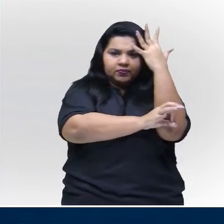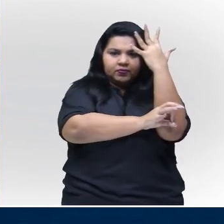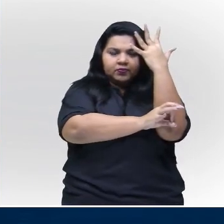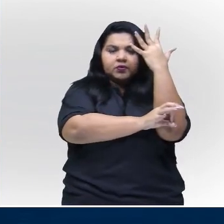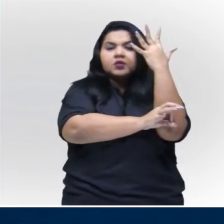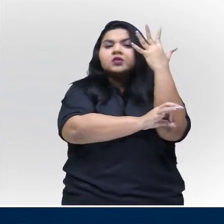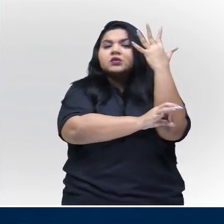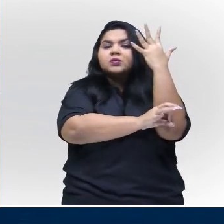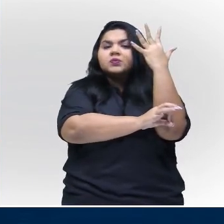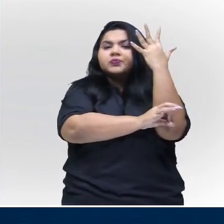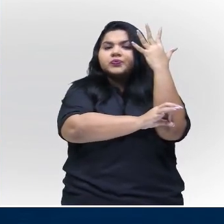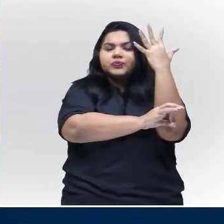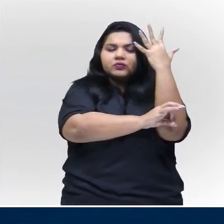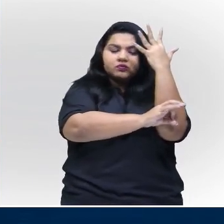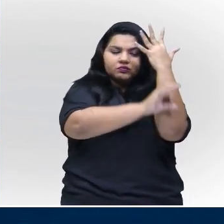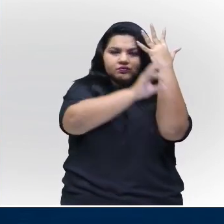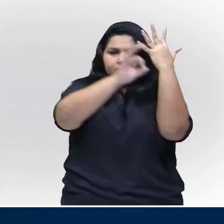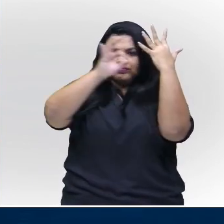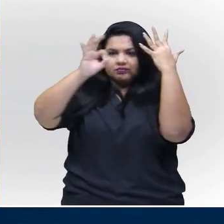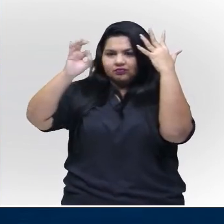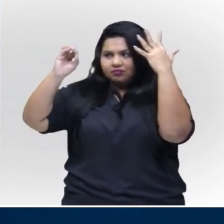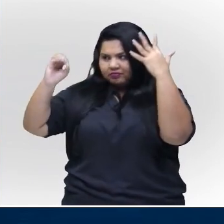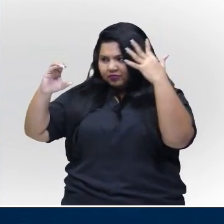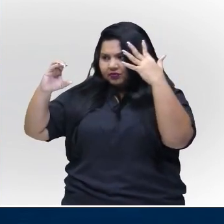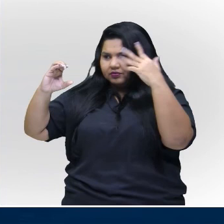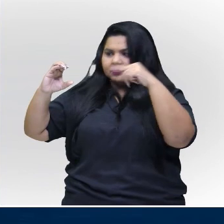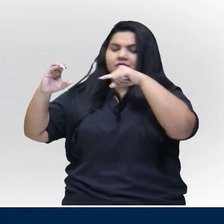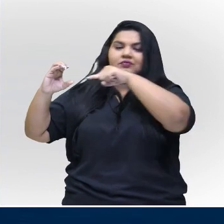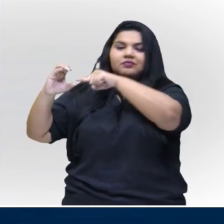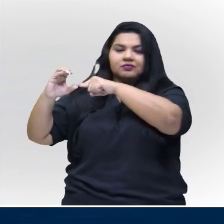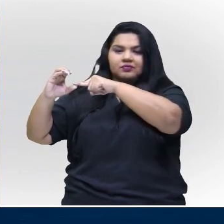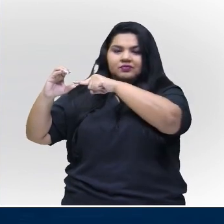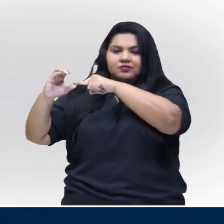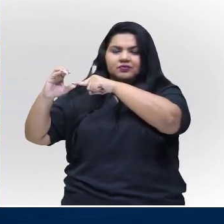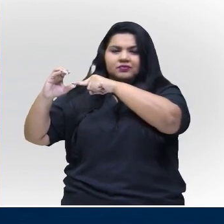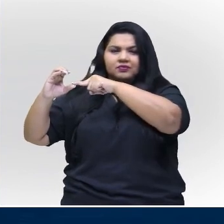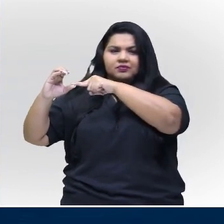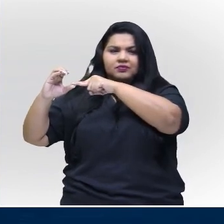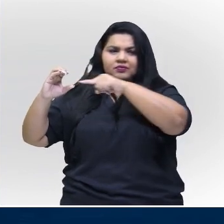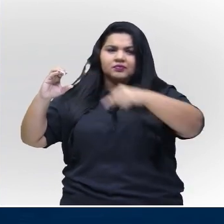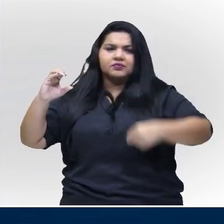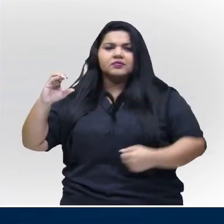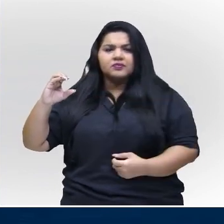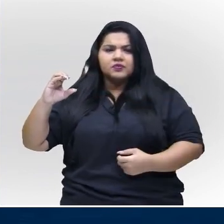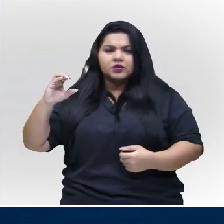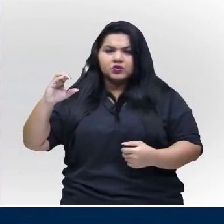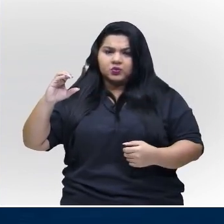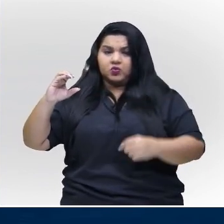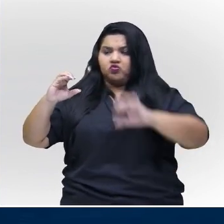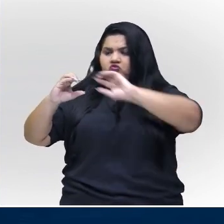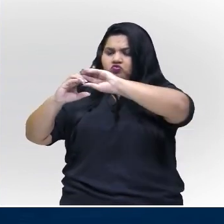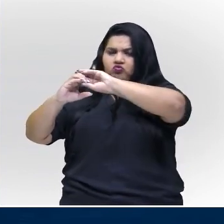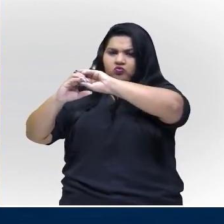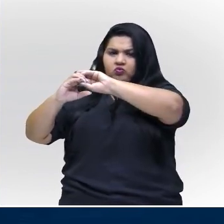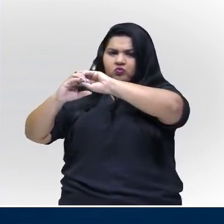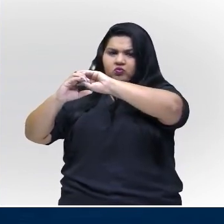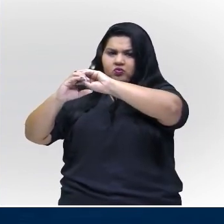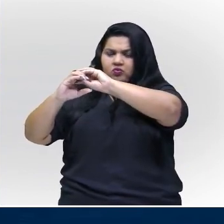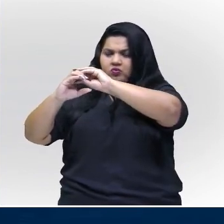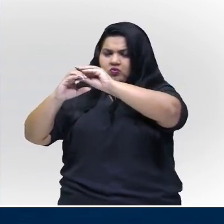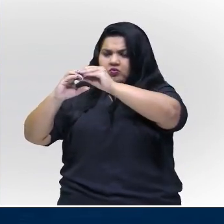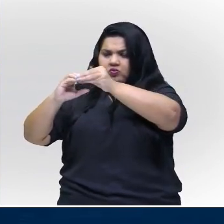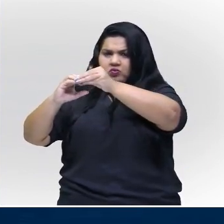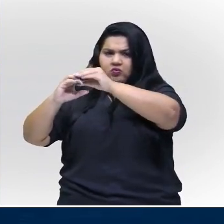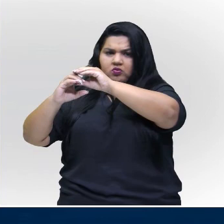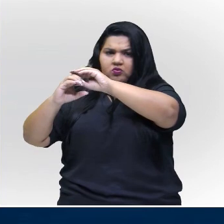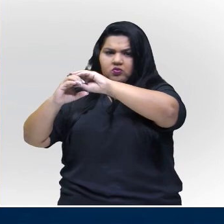nós já temos aí, ó, na célula vegetal nós já temos esse envoltório, né, esse envoltório celular,